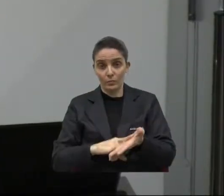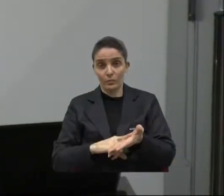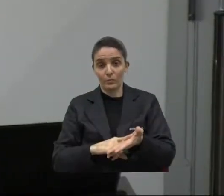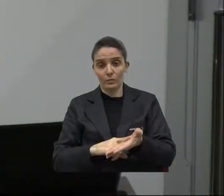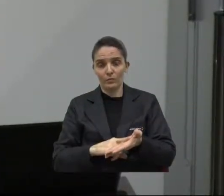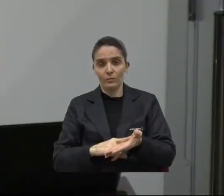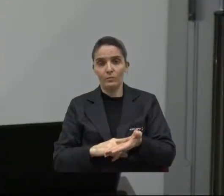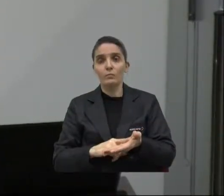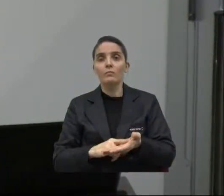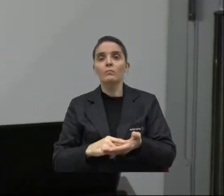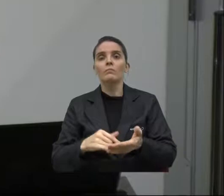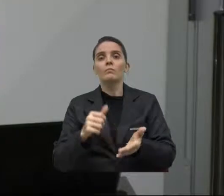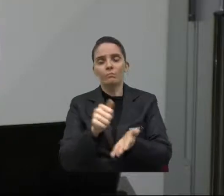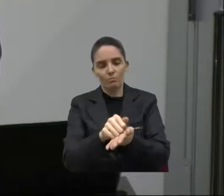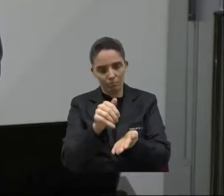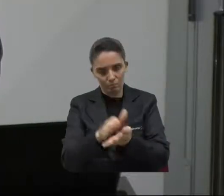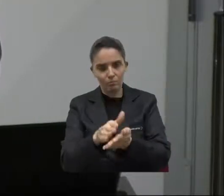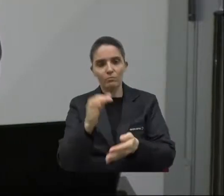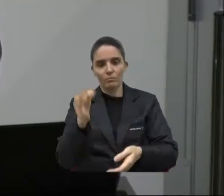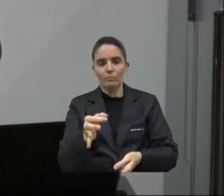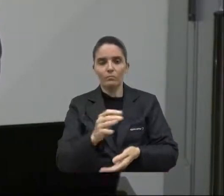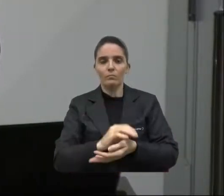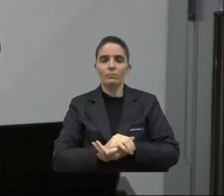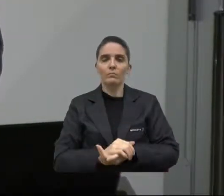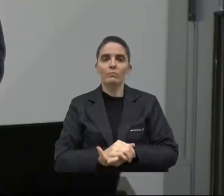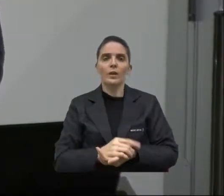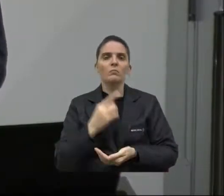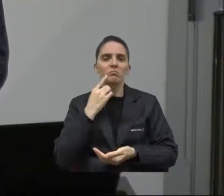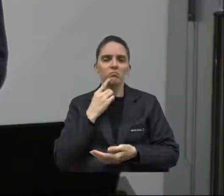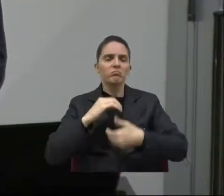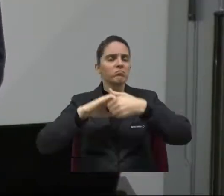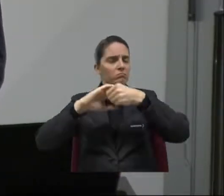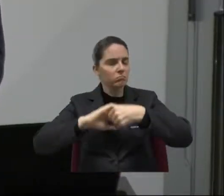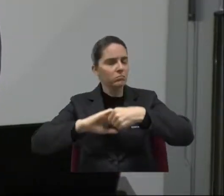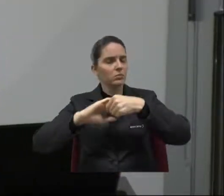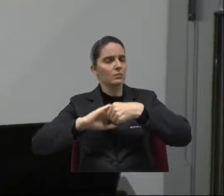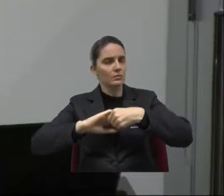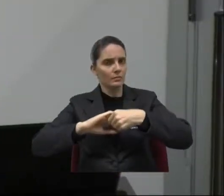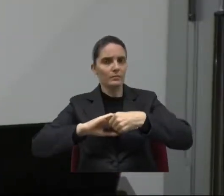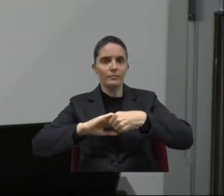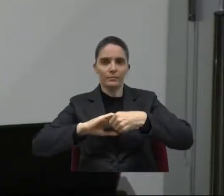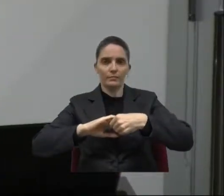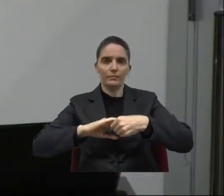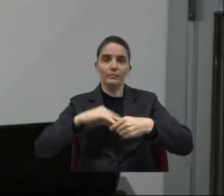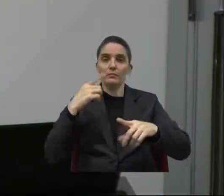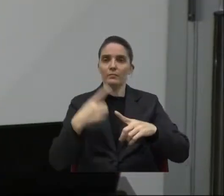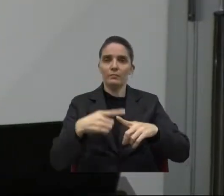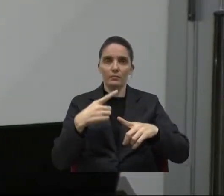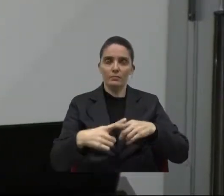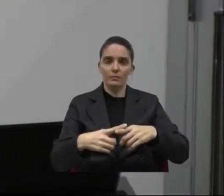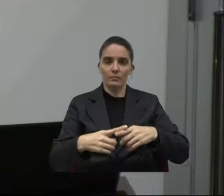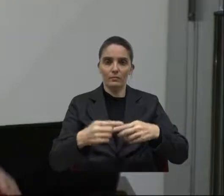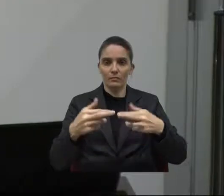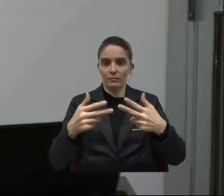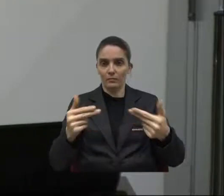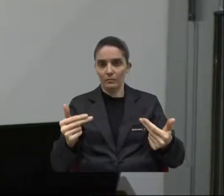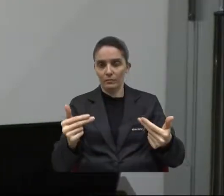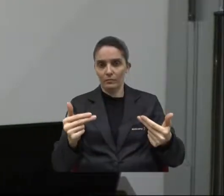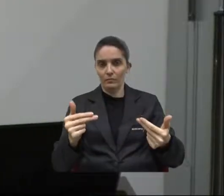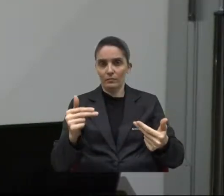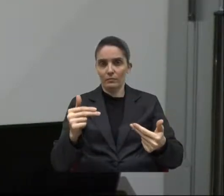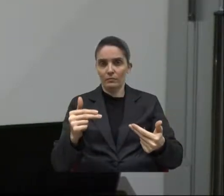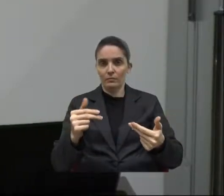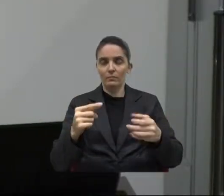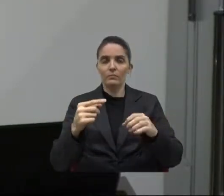essa penalidade, terá essa aquisição. Então, o Cleito está de parabéns com esse projeto, porque inúmeras vezes a nossa cidade